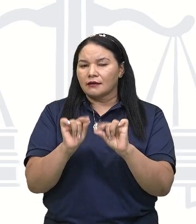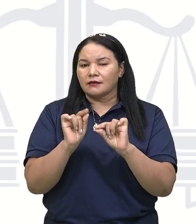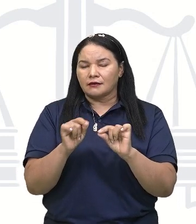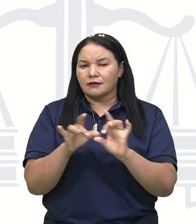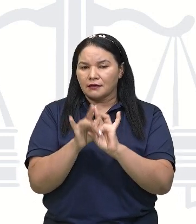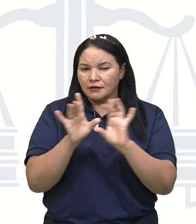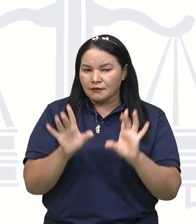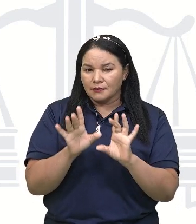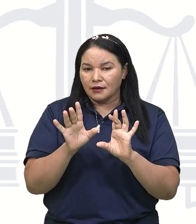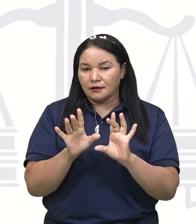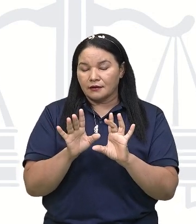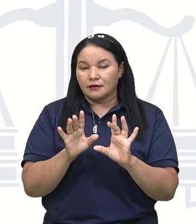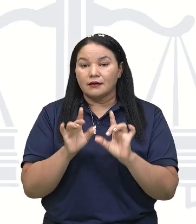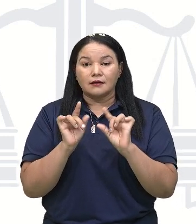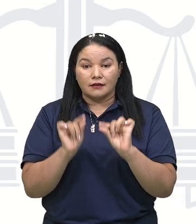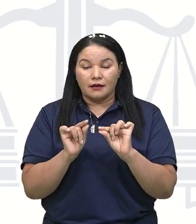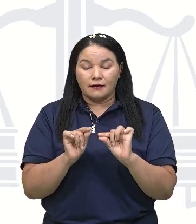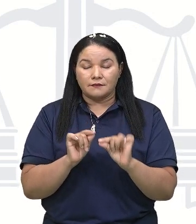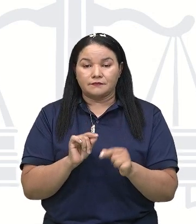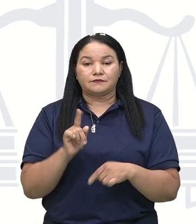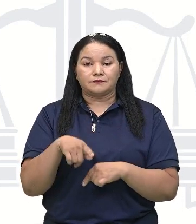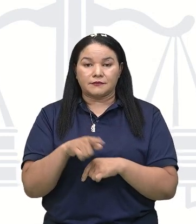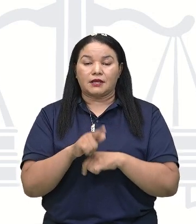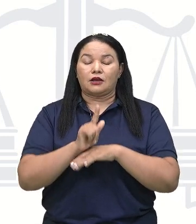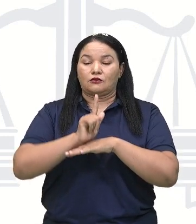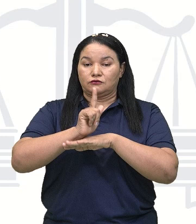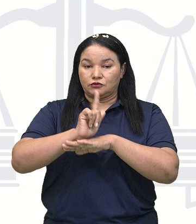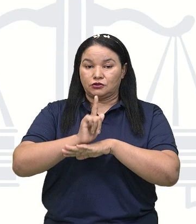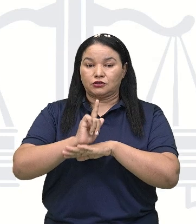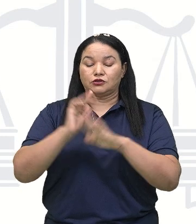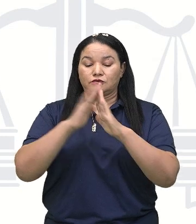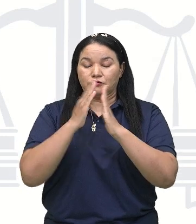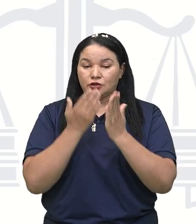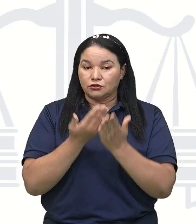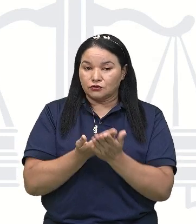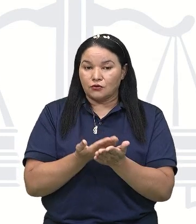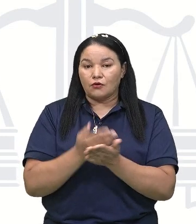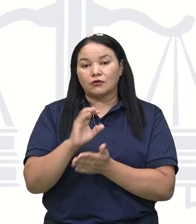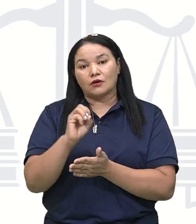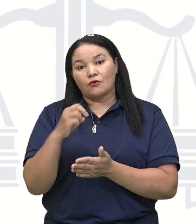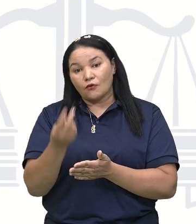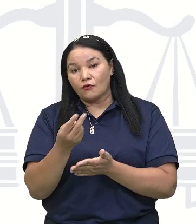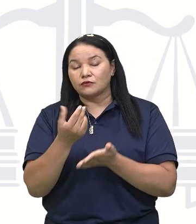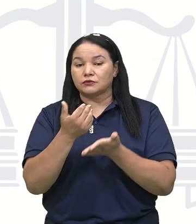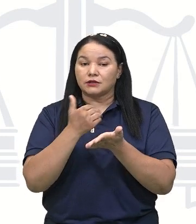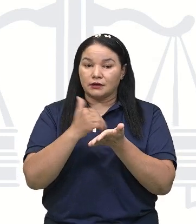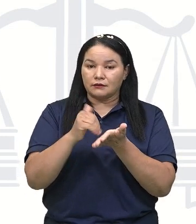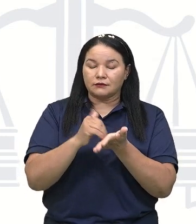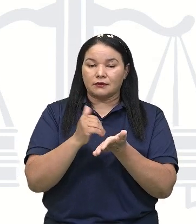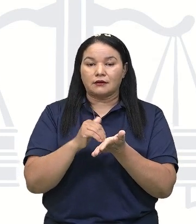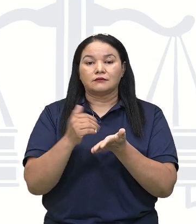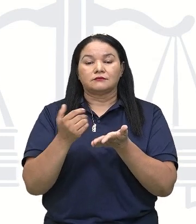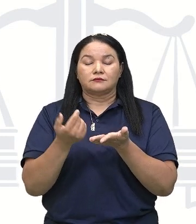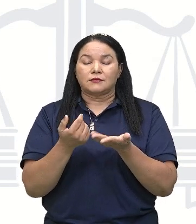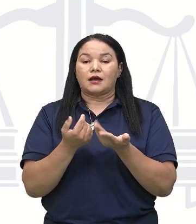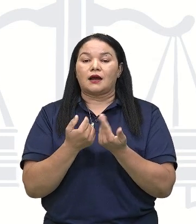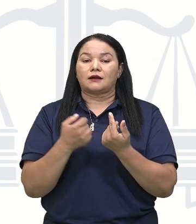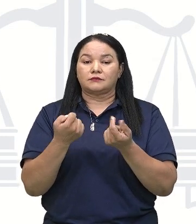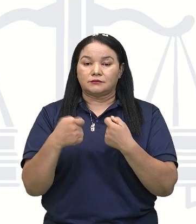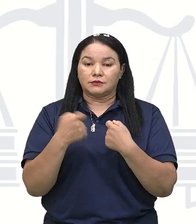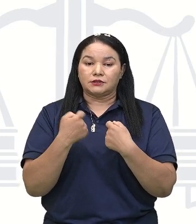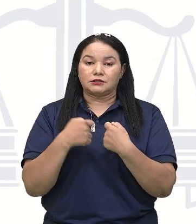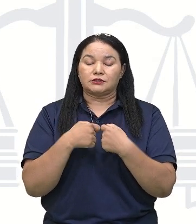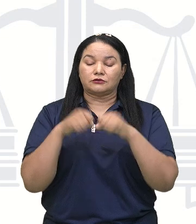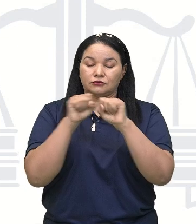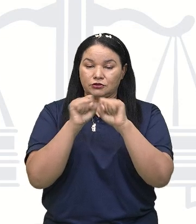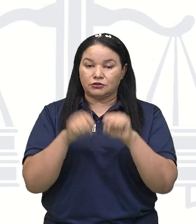Logo de imediato, o gestor da escola ou o secretário da escola. Eles podem estar fazendo essa abertura